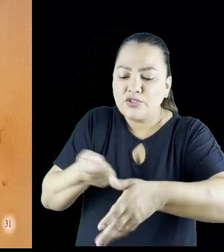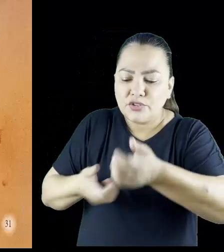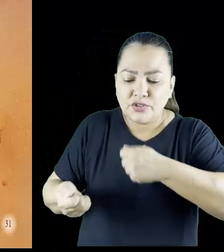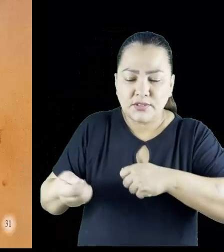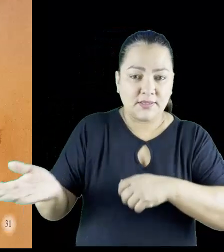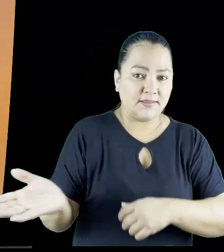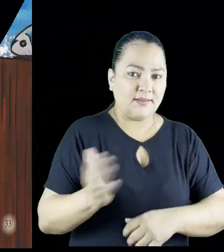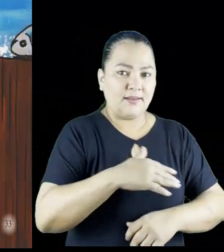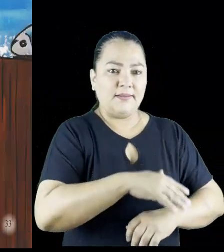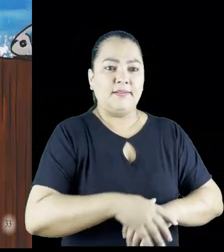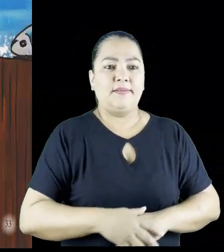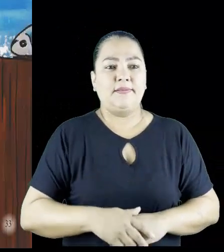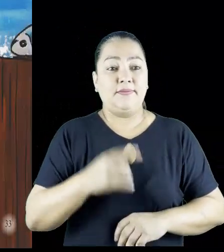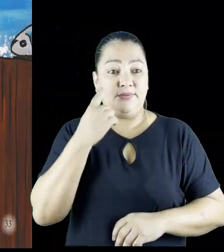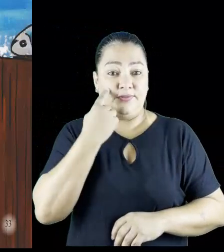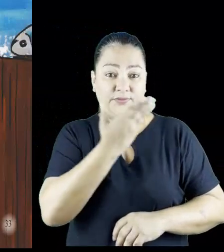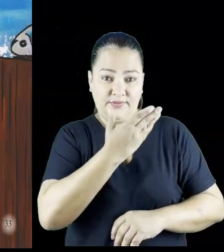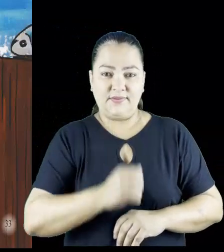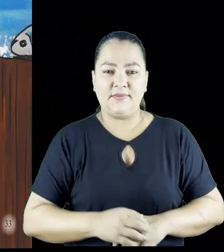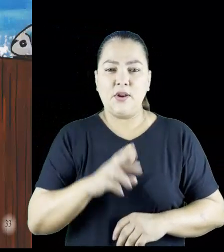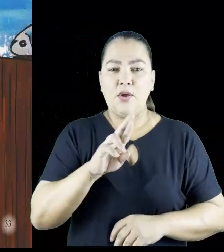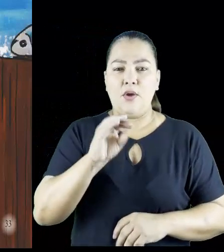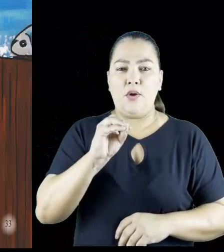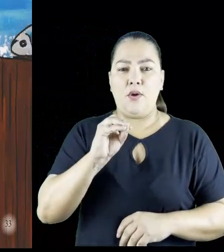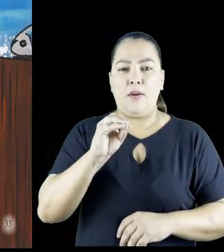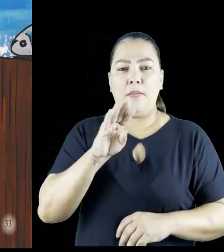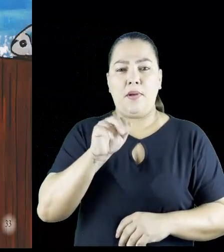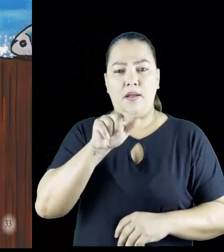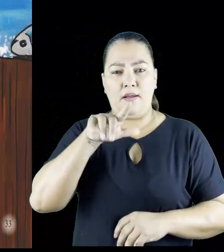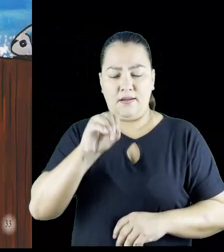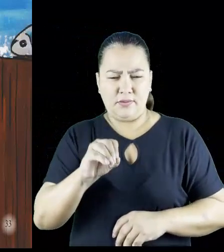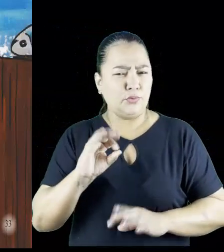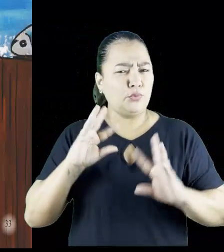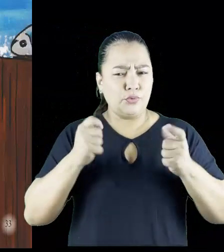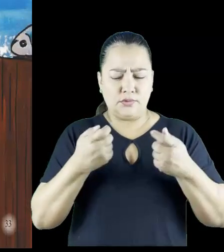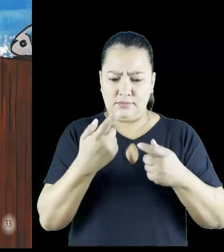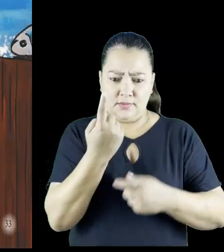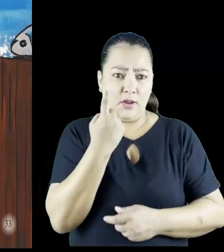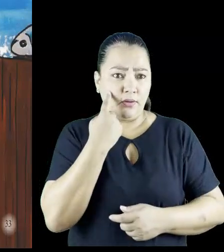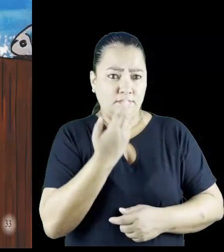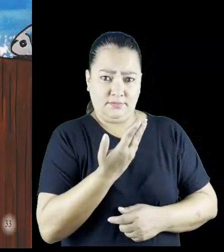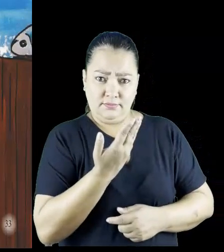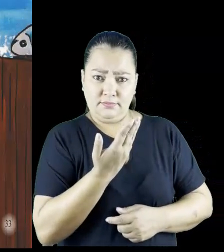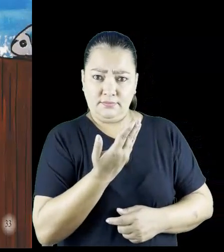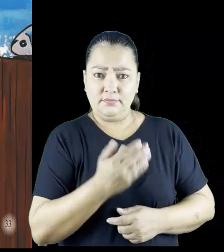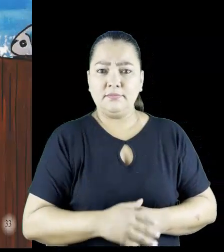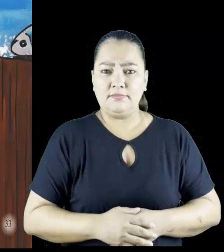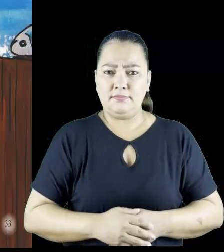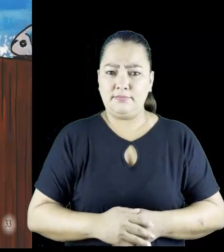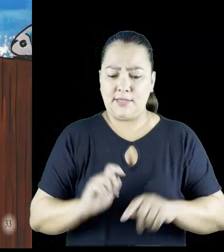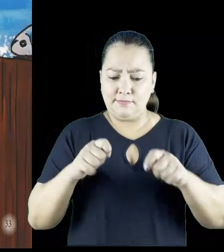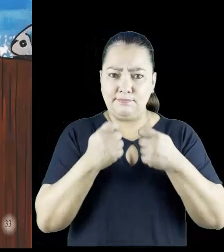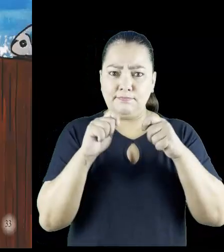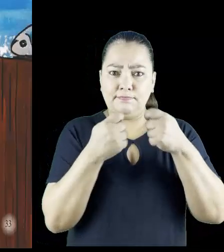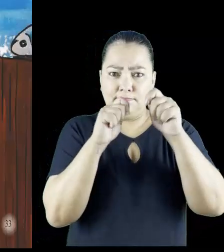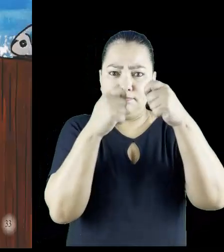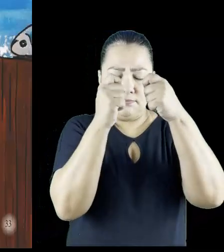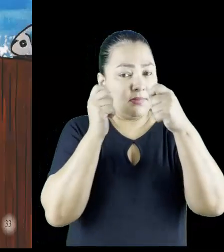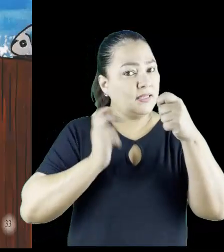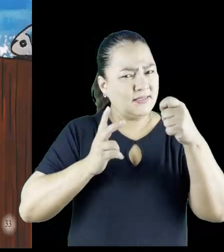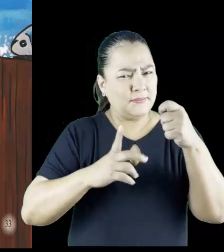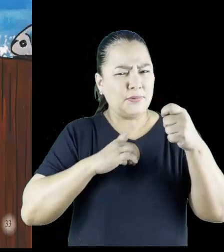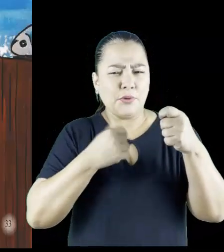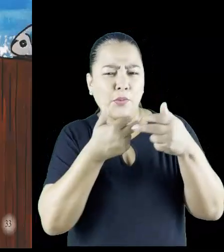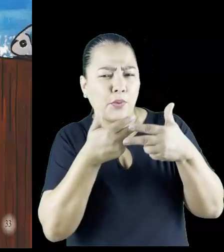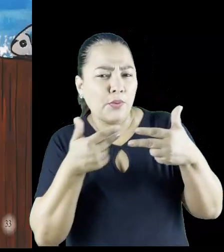traz. Essa aqui é uma rede de robalo. Aqui tudo é feito à mão. Essa agulha é um instrumento do pescador. Sempre